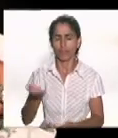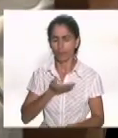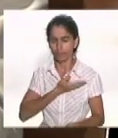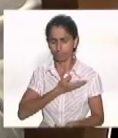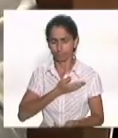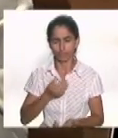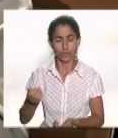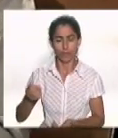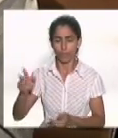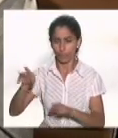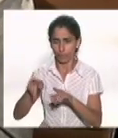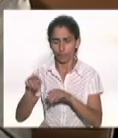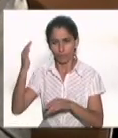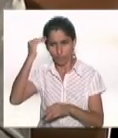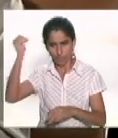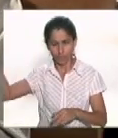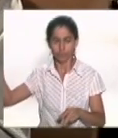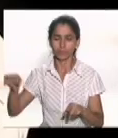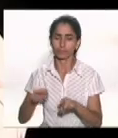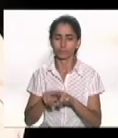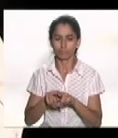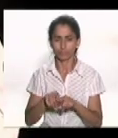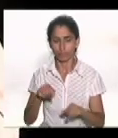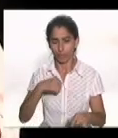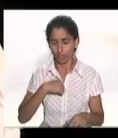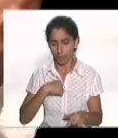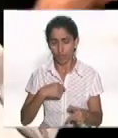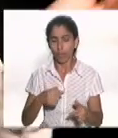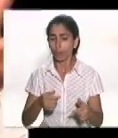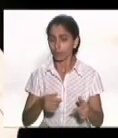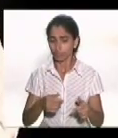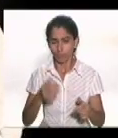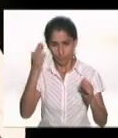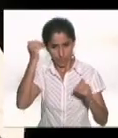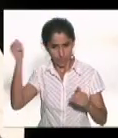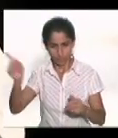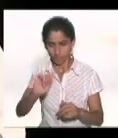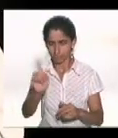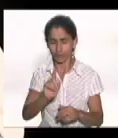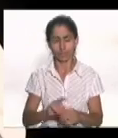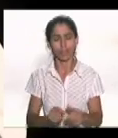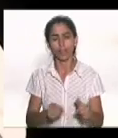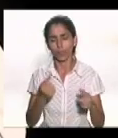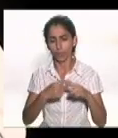você não era o Gerson King Combo ainda? Não, porque eu era o sósia do Simonal.